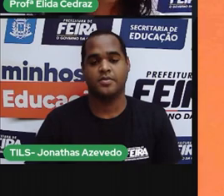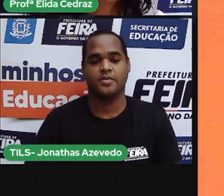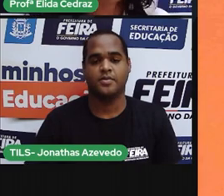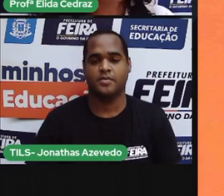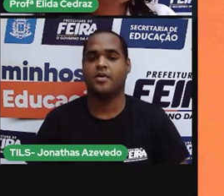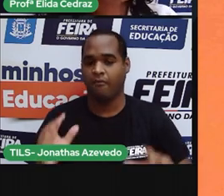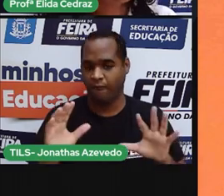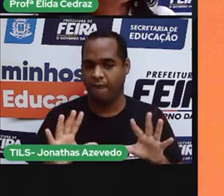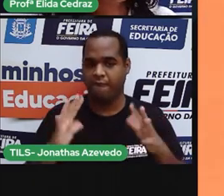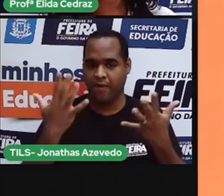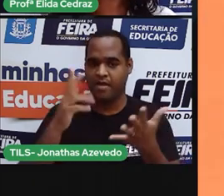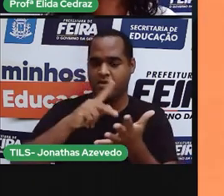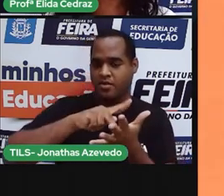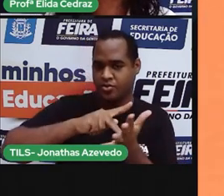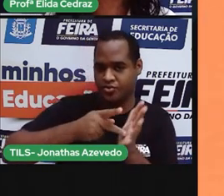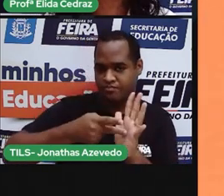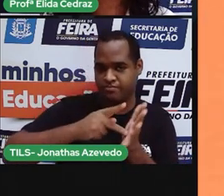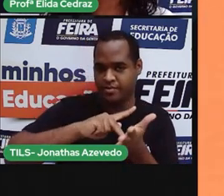Festa geométrica.